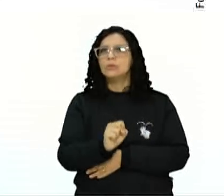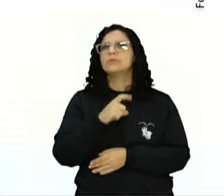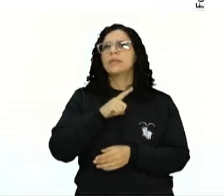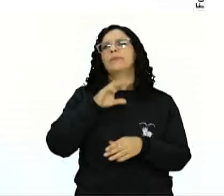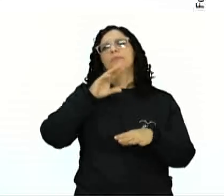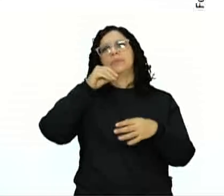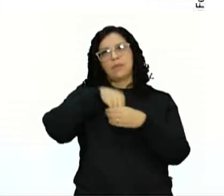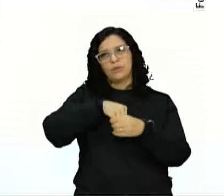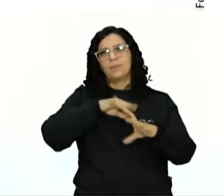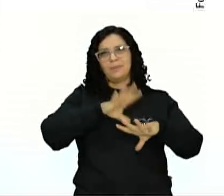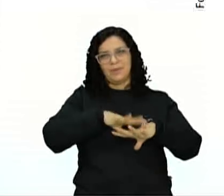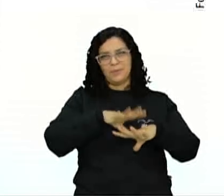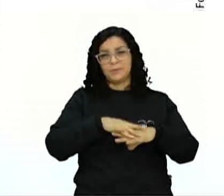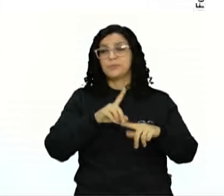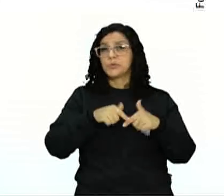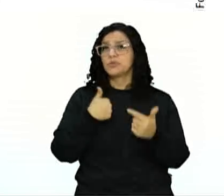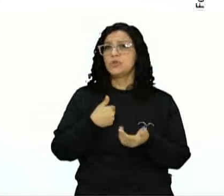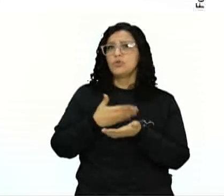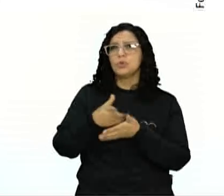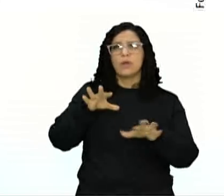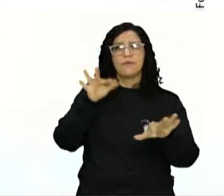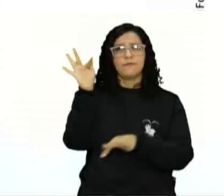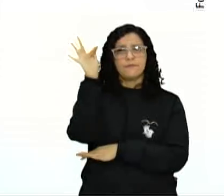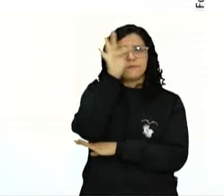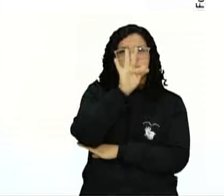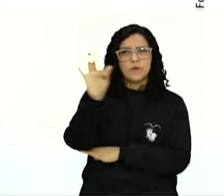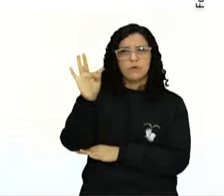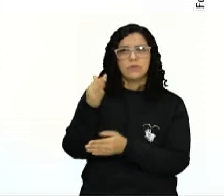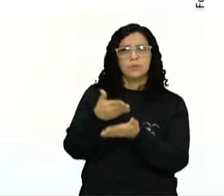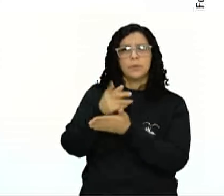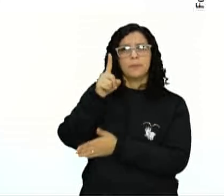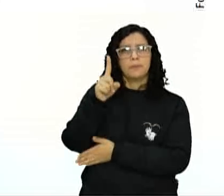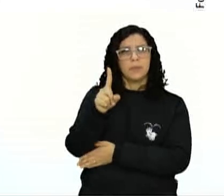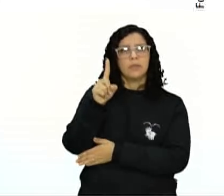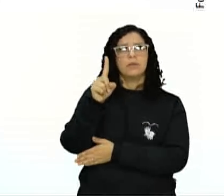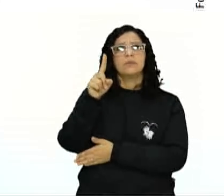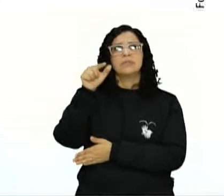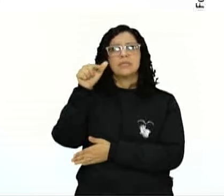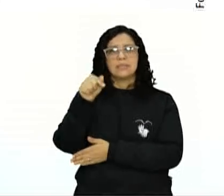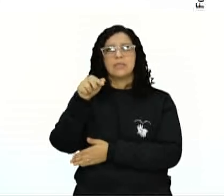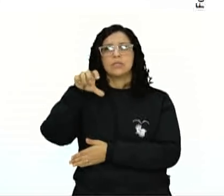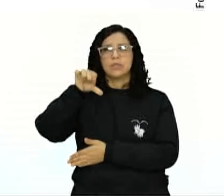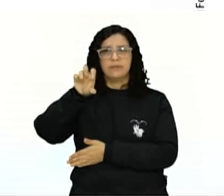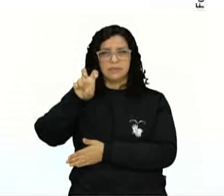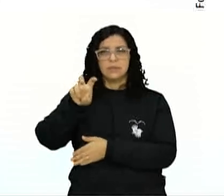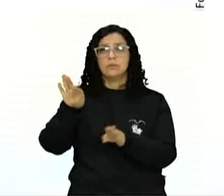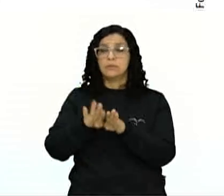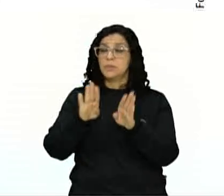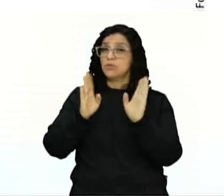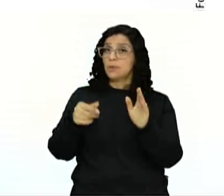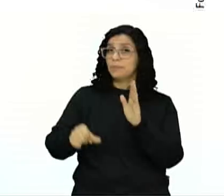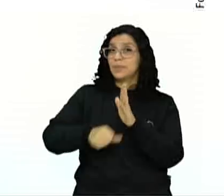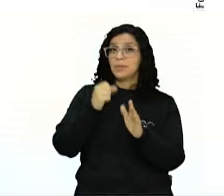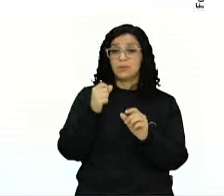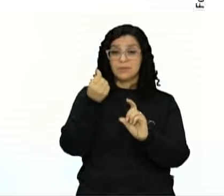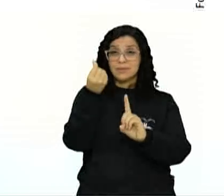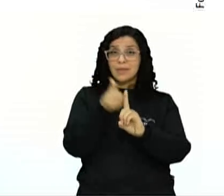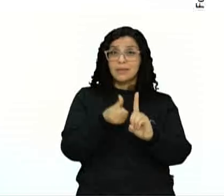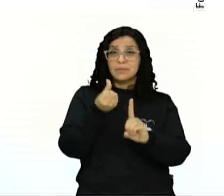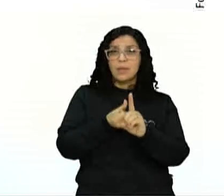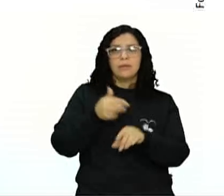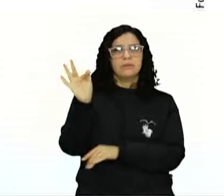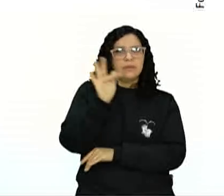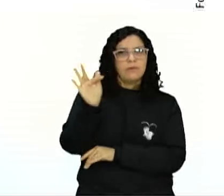ali. Ele ingressou na faculdade no ano de outubro de 1795 e já no primeiro semestre